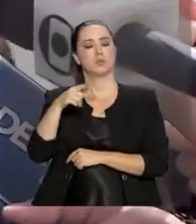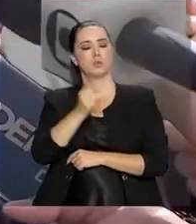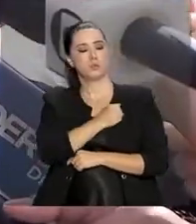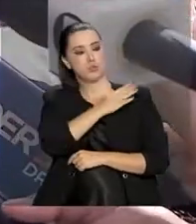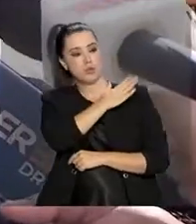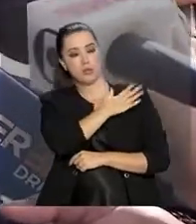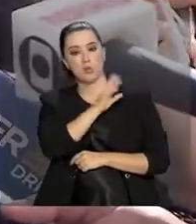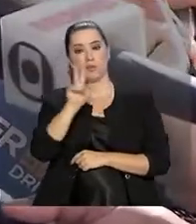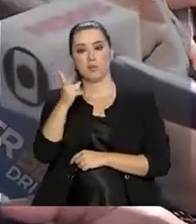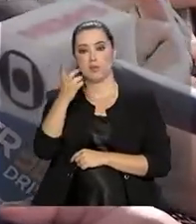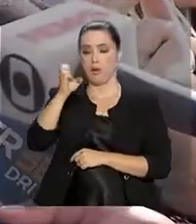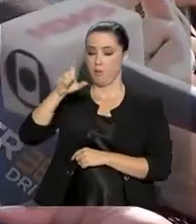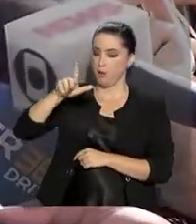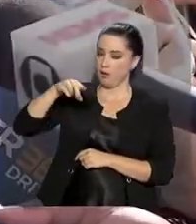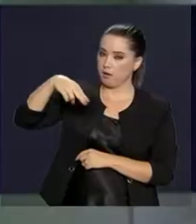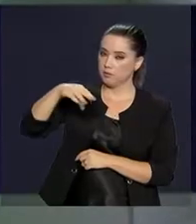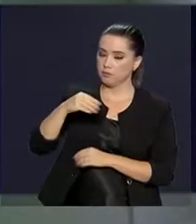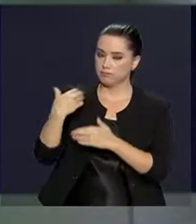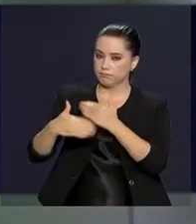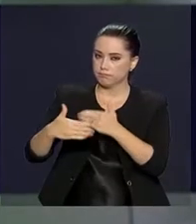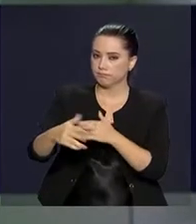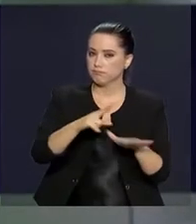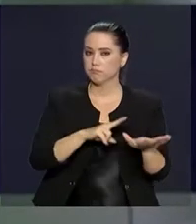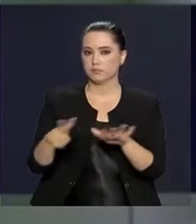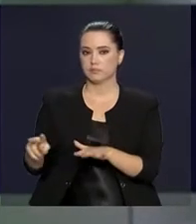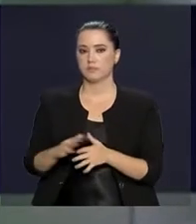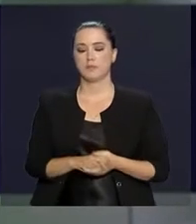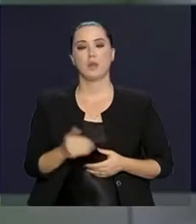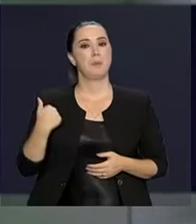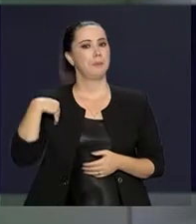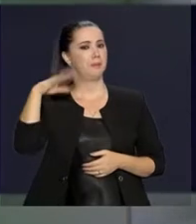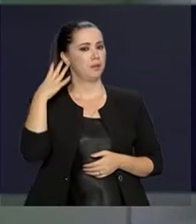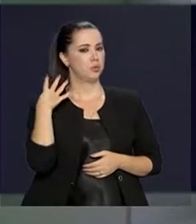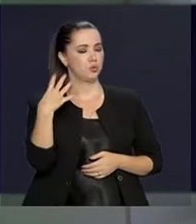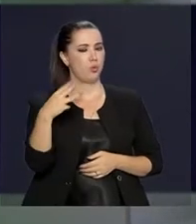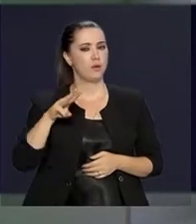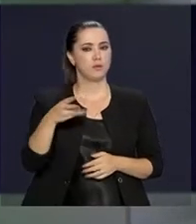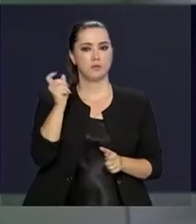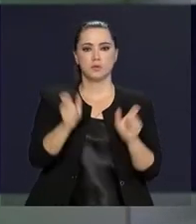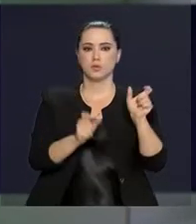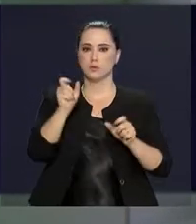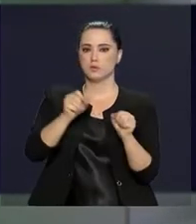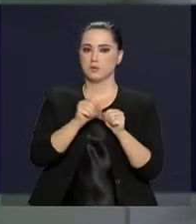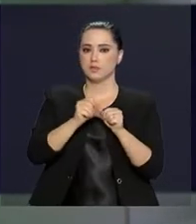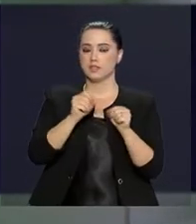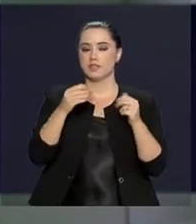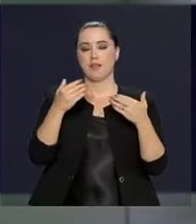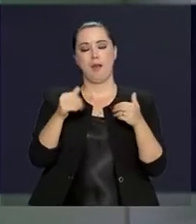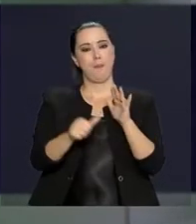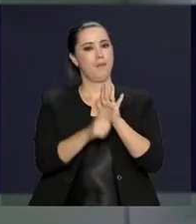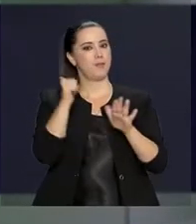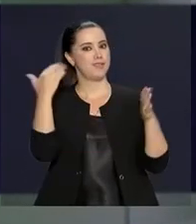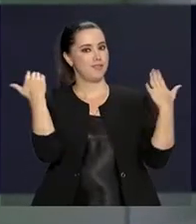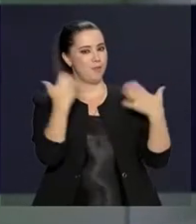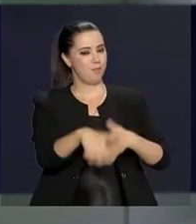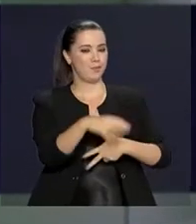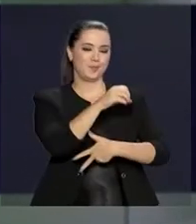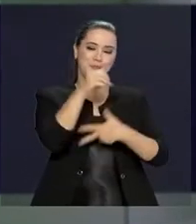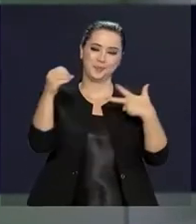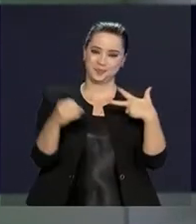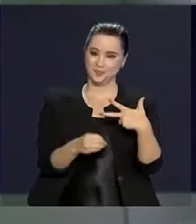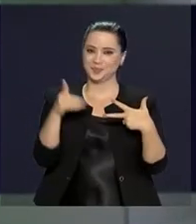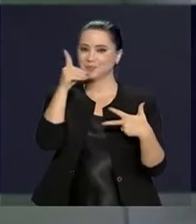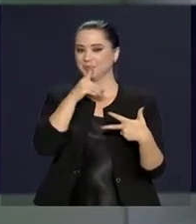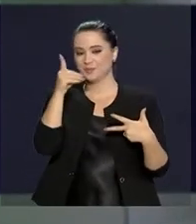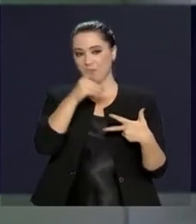fazer ao longo das próximas semanas. Mais de 4 milhões de pessoas fizeram a primeira etapa do Enem nesse